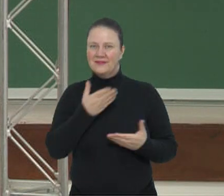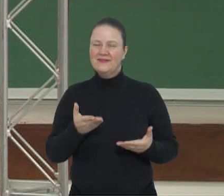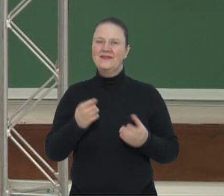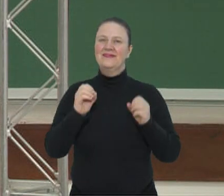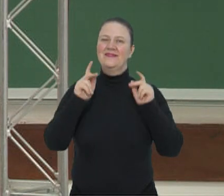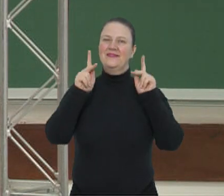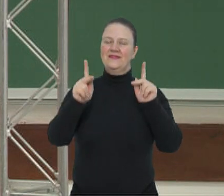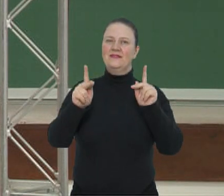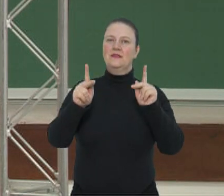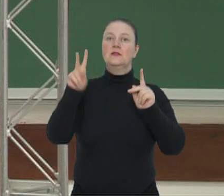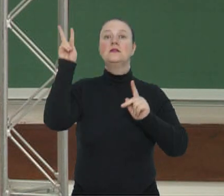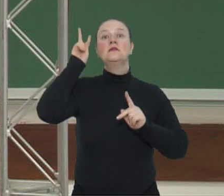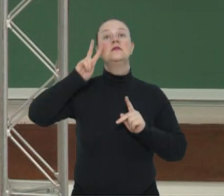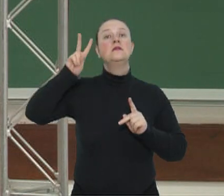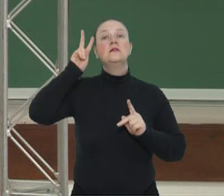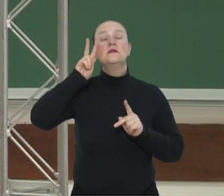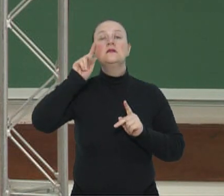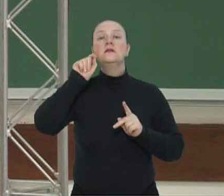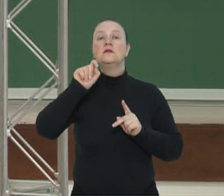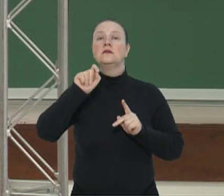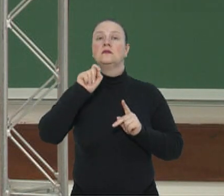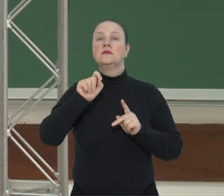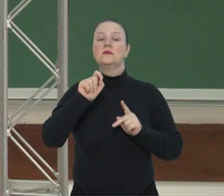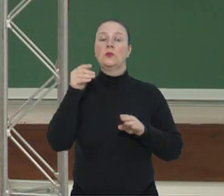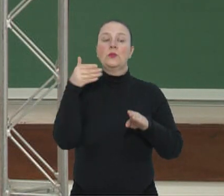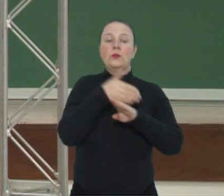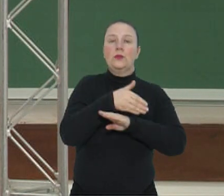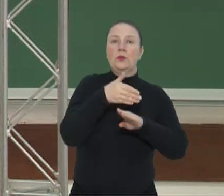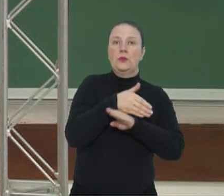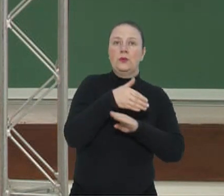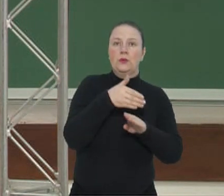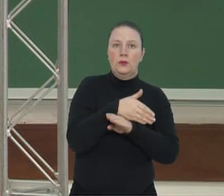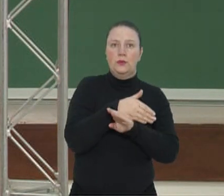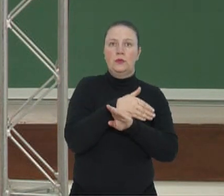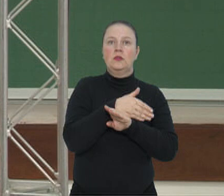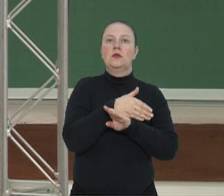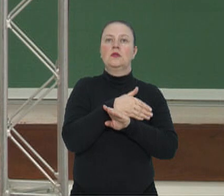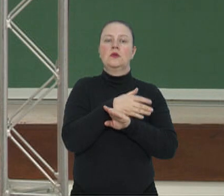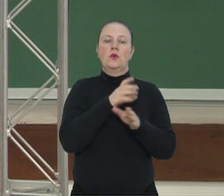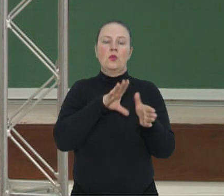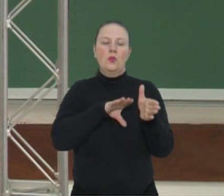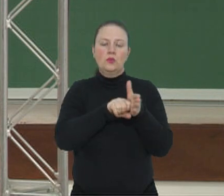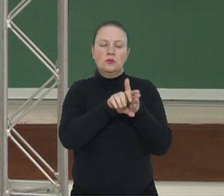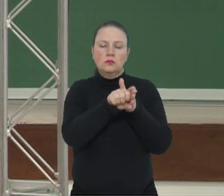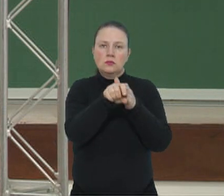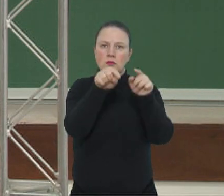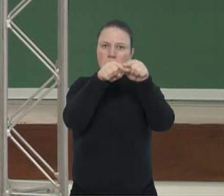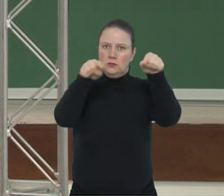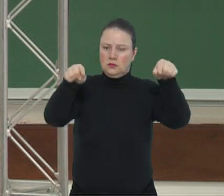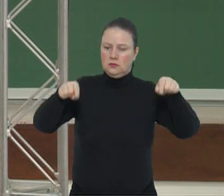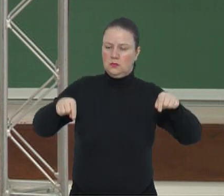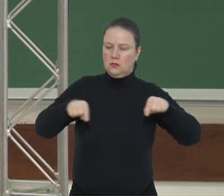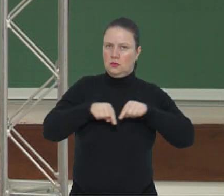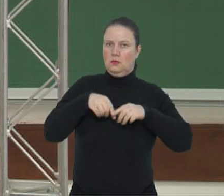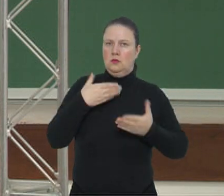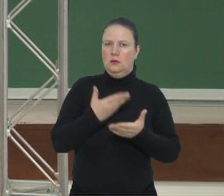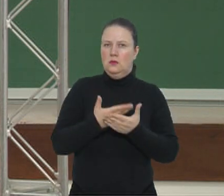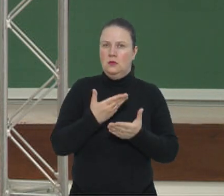ok? Vale relembrar para vocês acessarem as plataformas digitais, o Aula Paraná, o Google